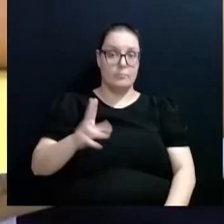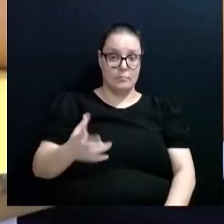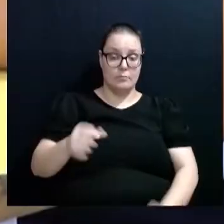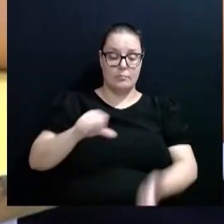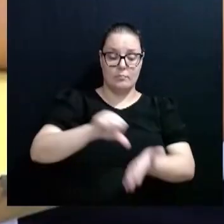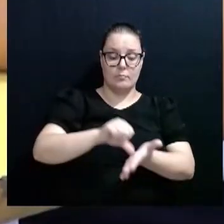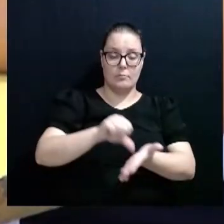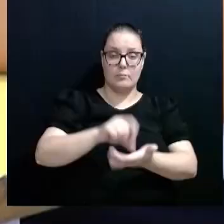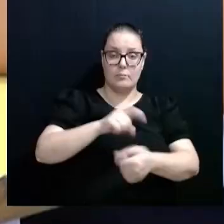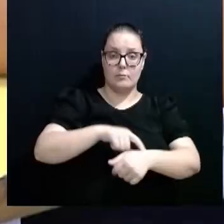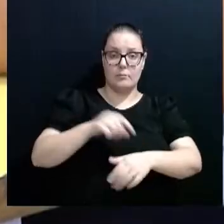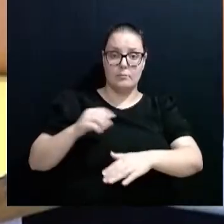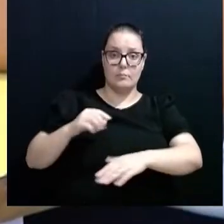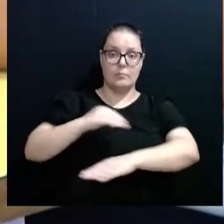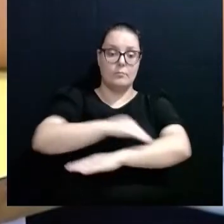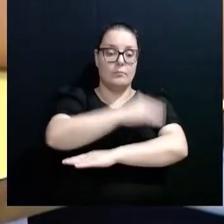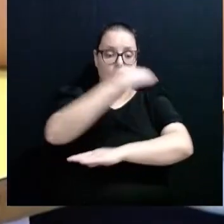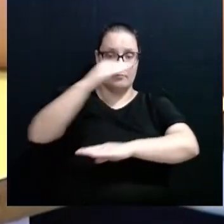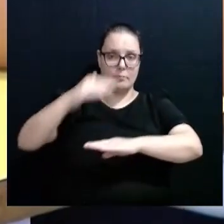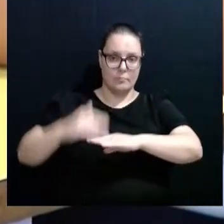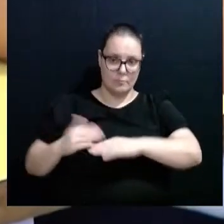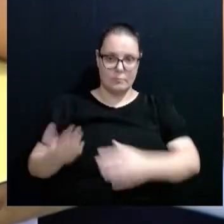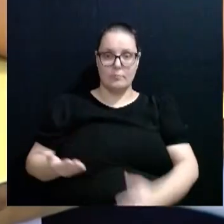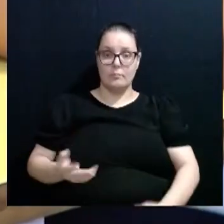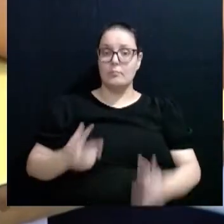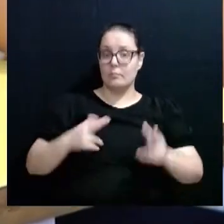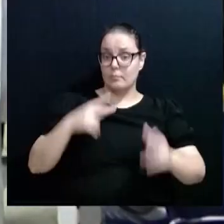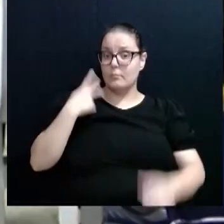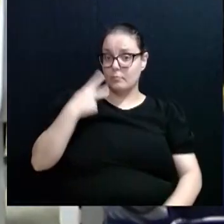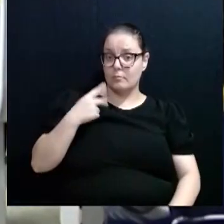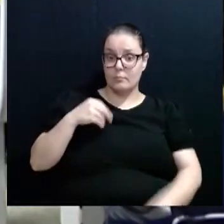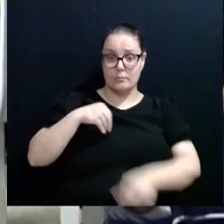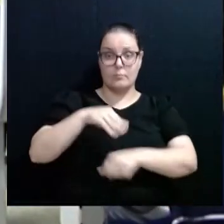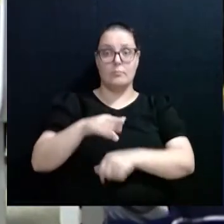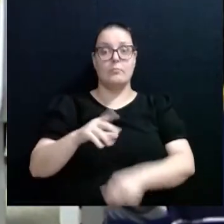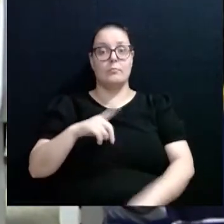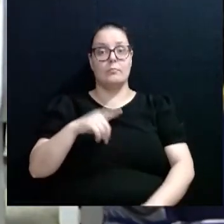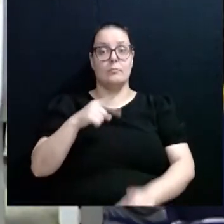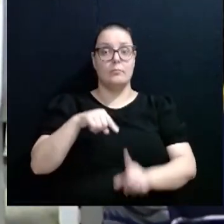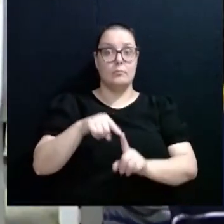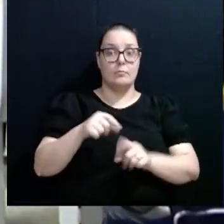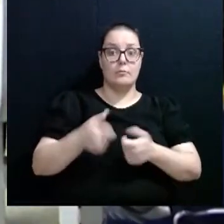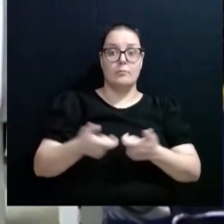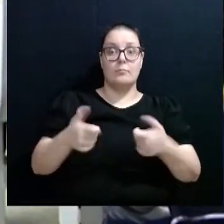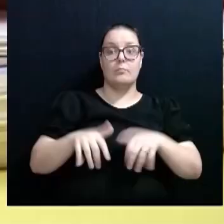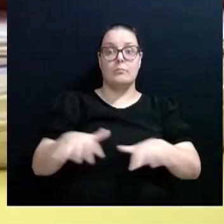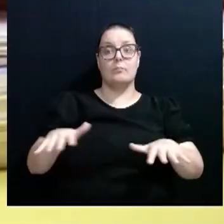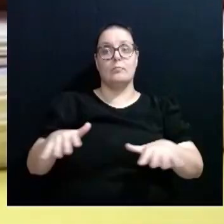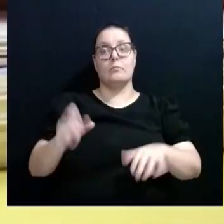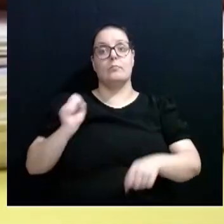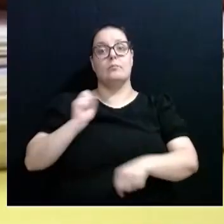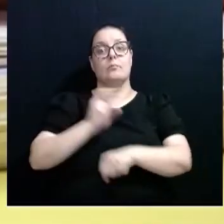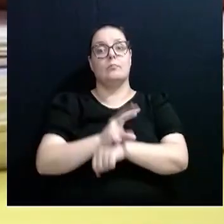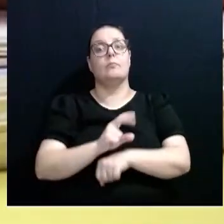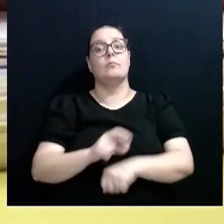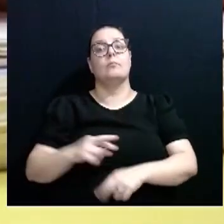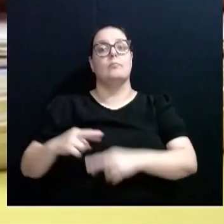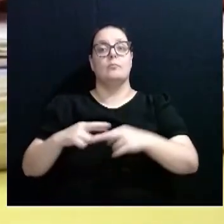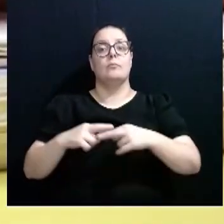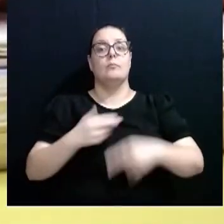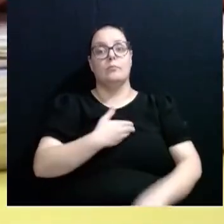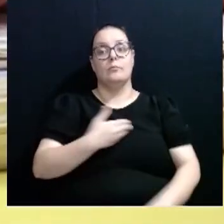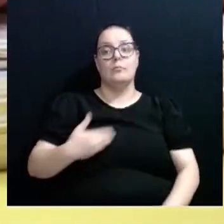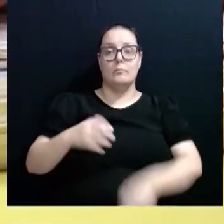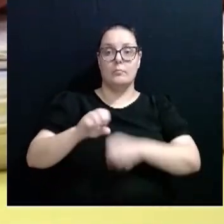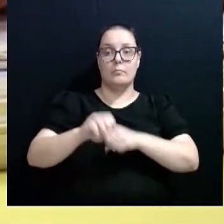integral. De acordo com o vereador, a indicação tem como objetivo ampliar as vagas na rede pública de ensino em uma região que é